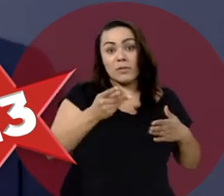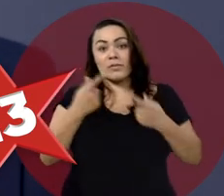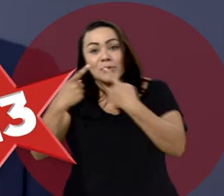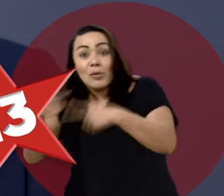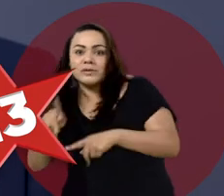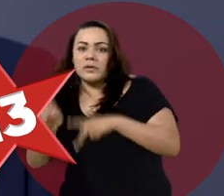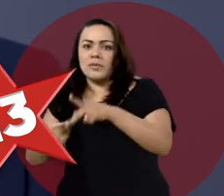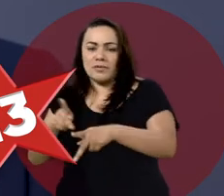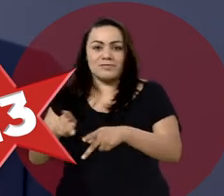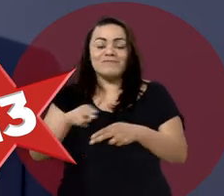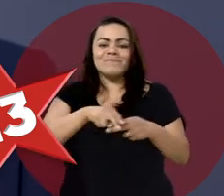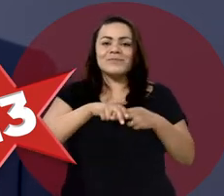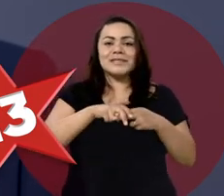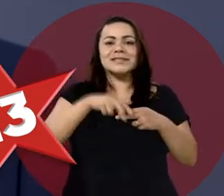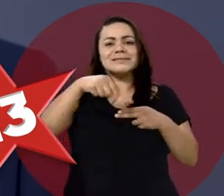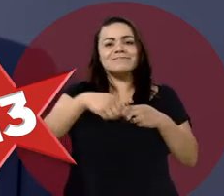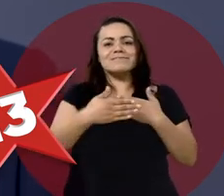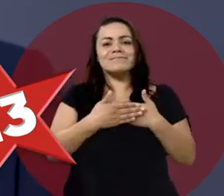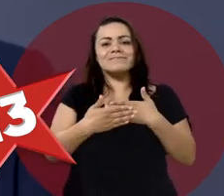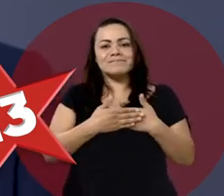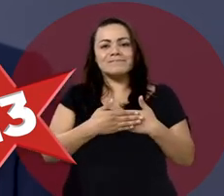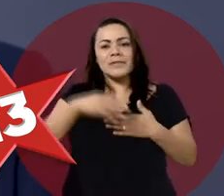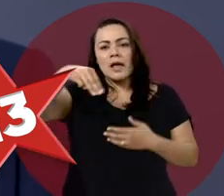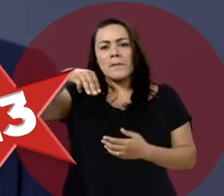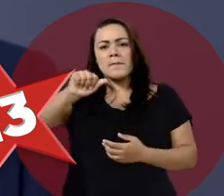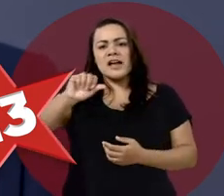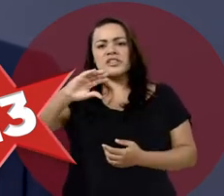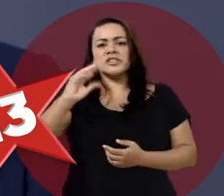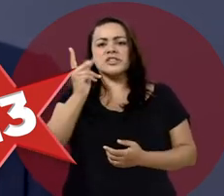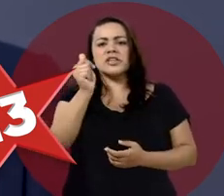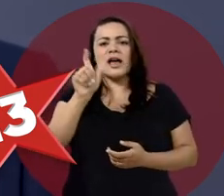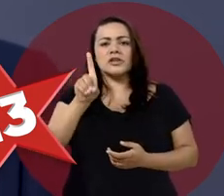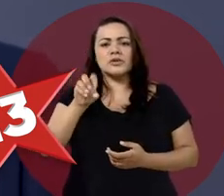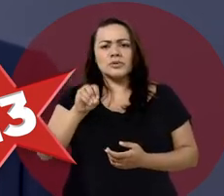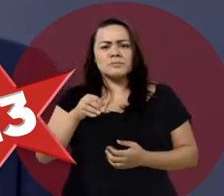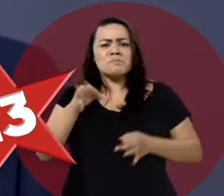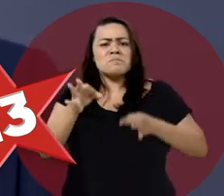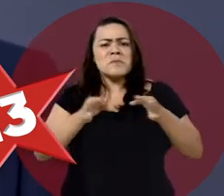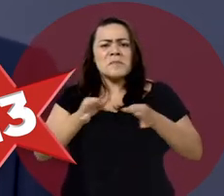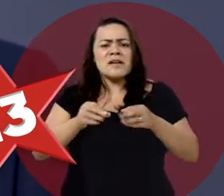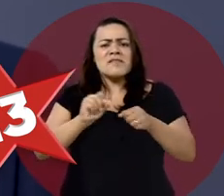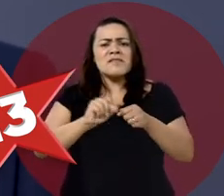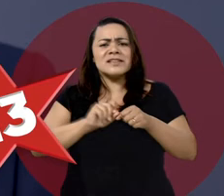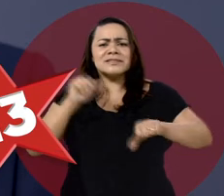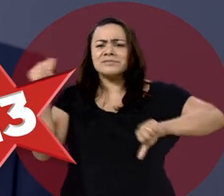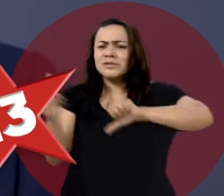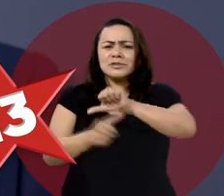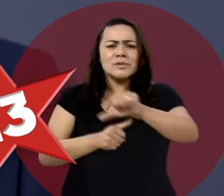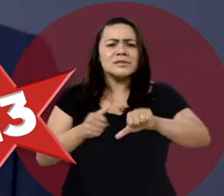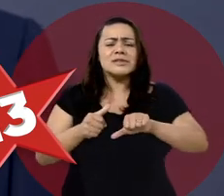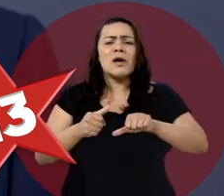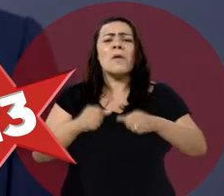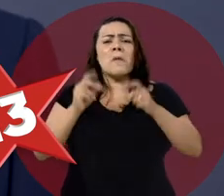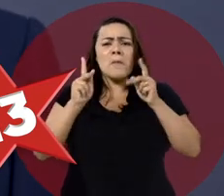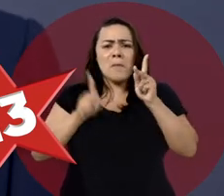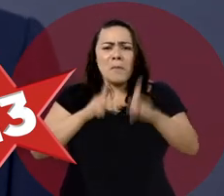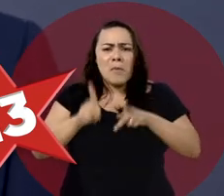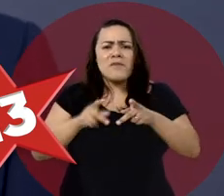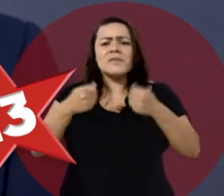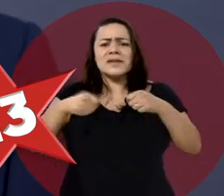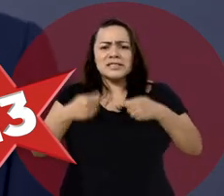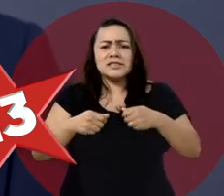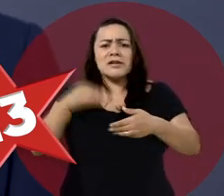contra por isso em Ribeirão Preto onde tenho Machado está preparado para fazer as mudanças que o nosso corruptos Iva